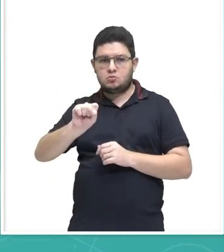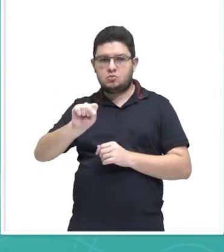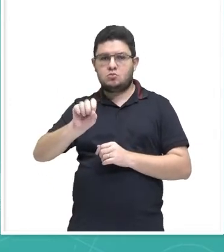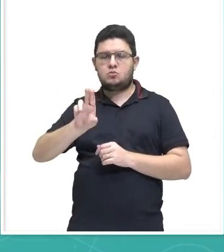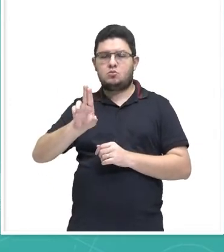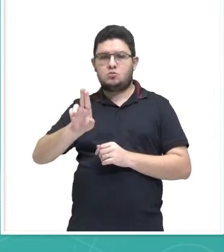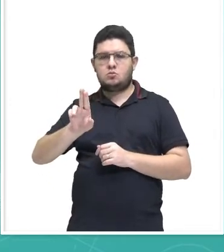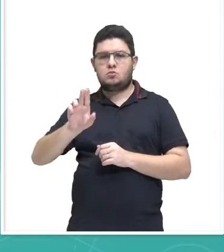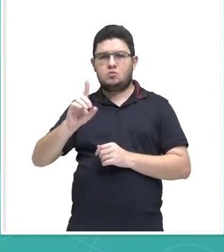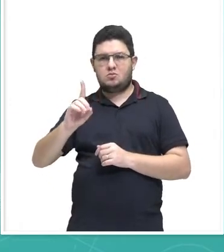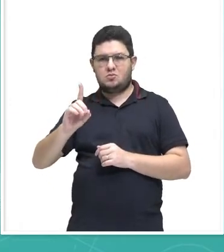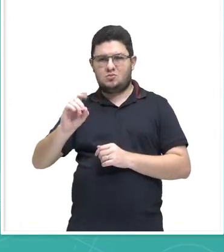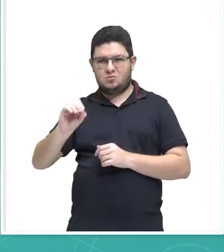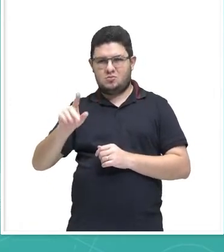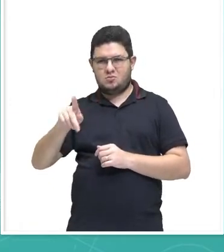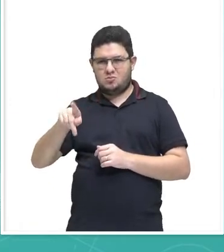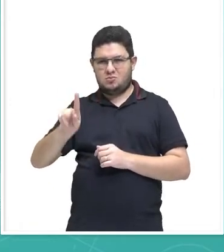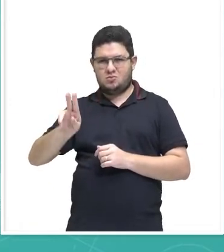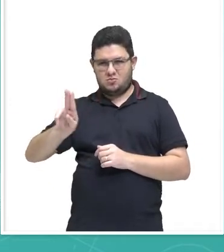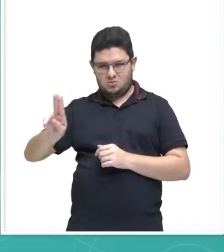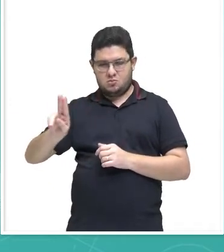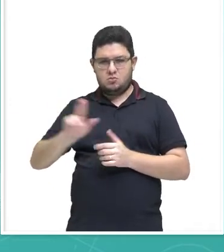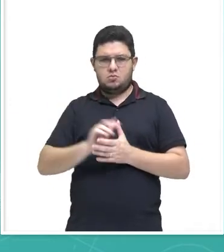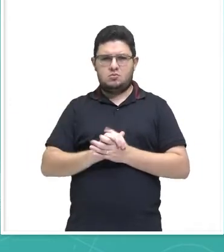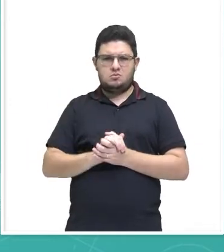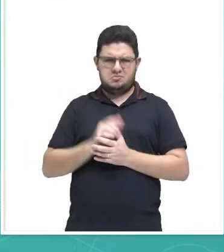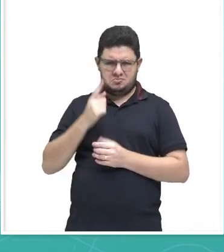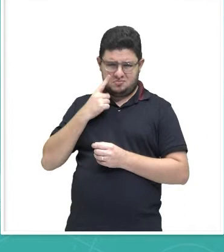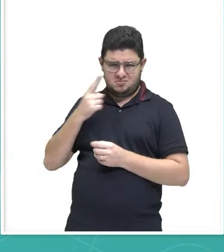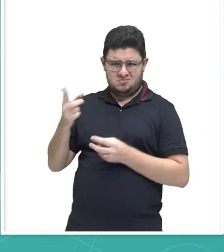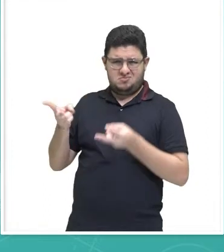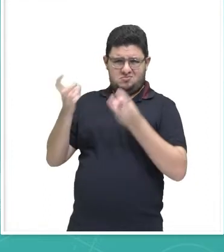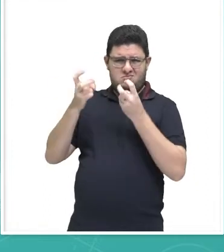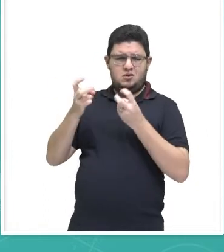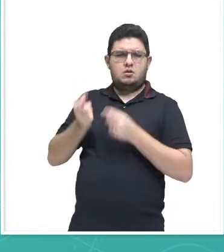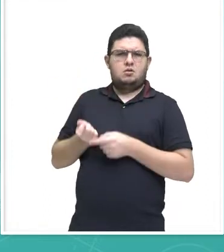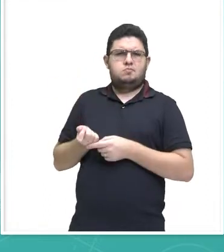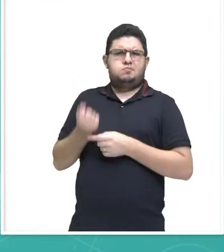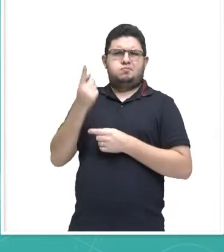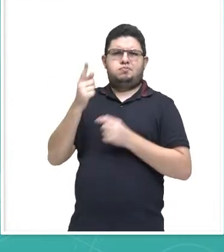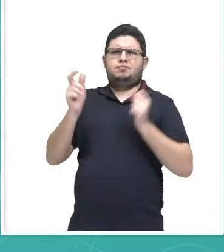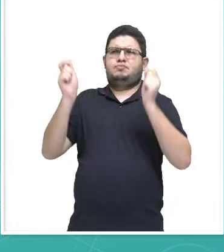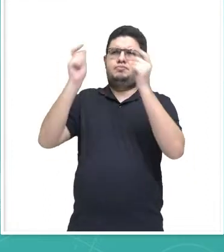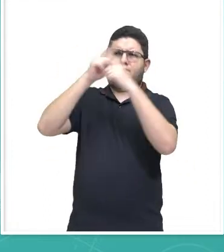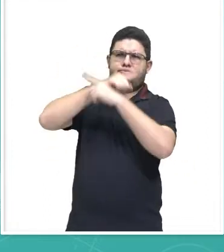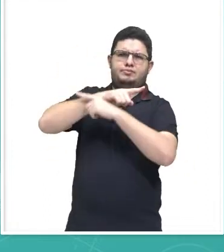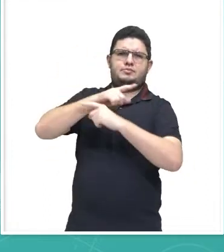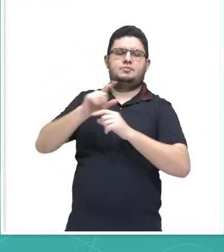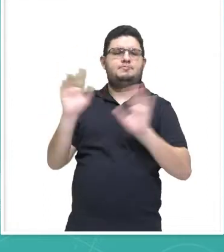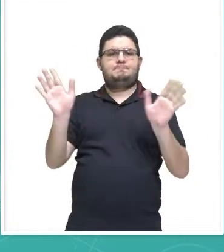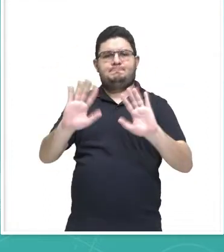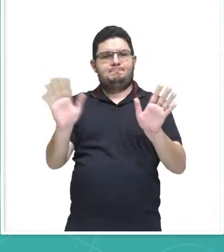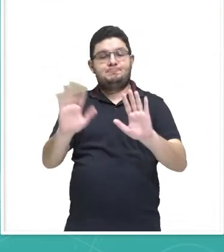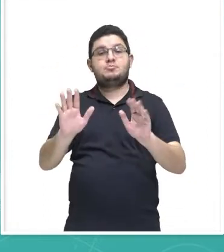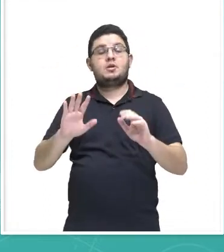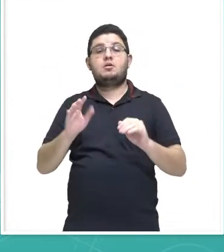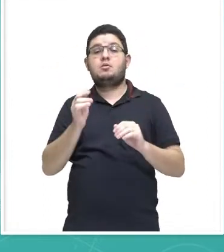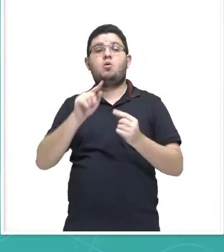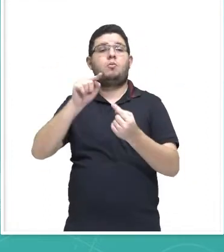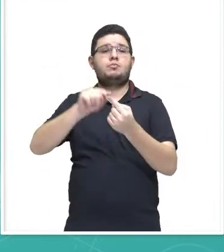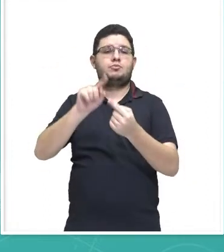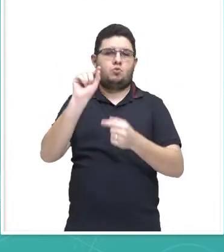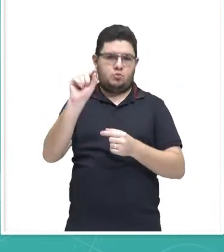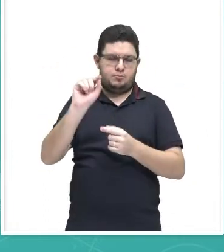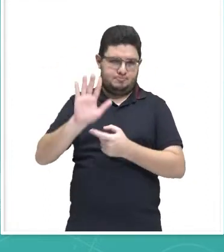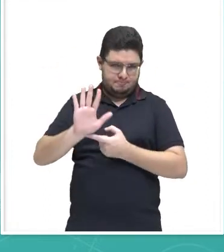olhando assim, parece um bicho de 7 cabeças, né? Mas qual é o objetivo do Sudoku? Vocês estão vendo aí,